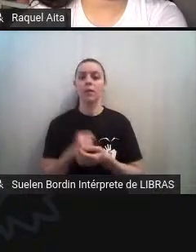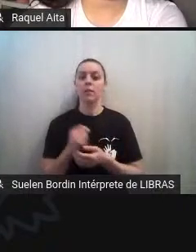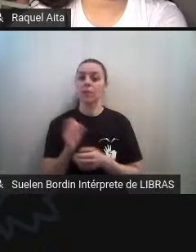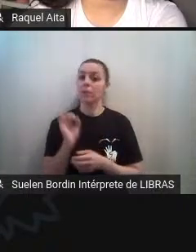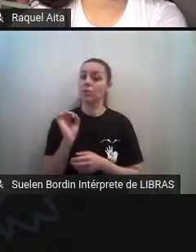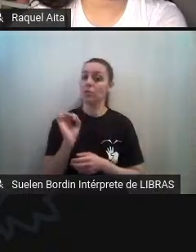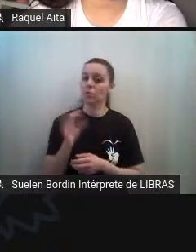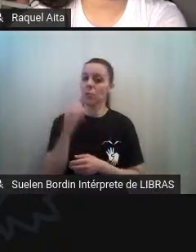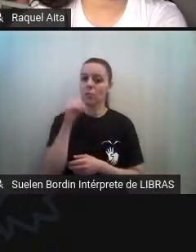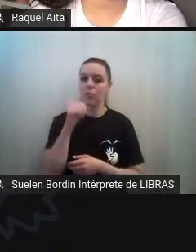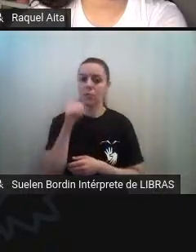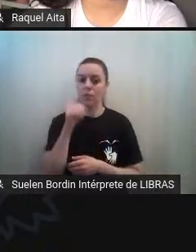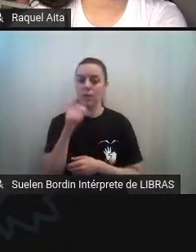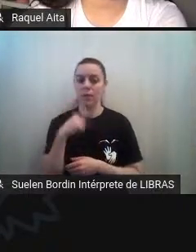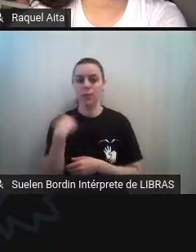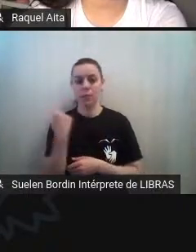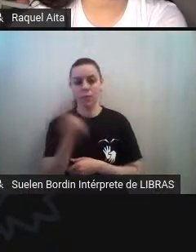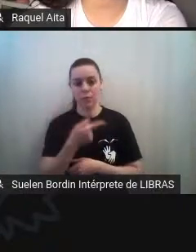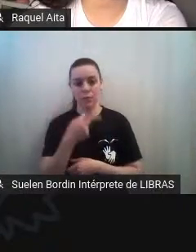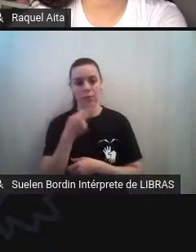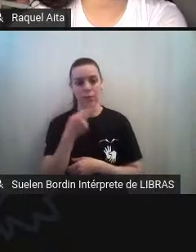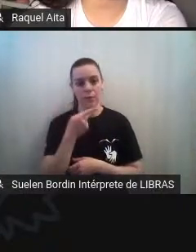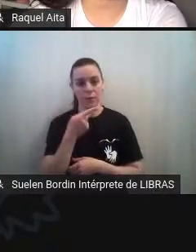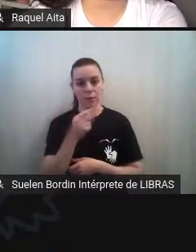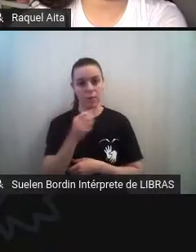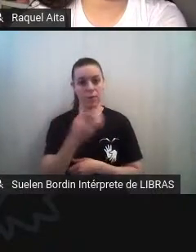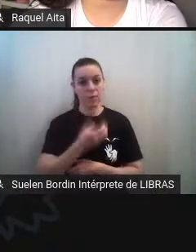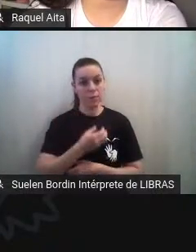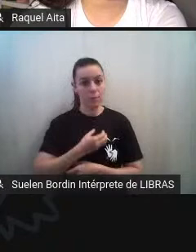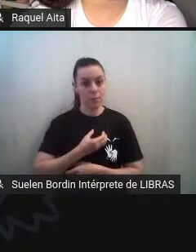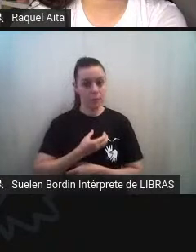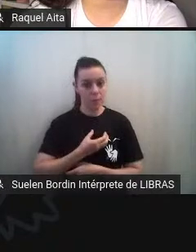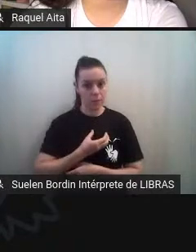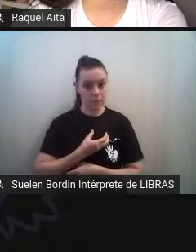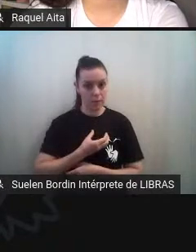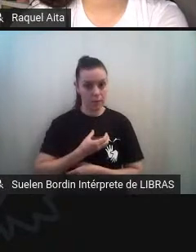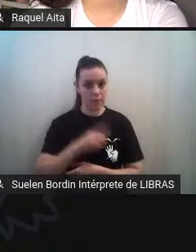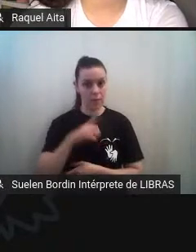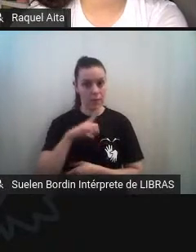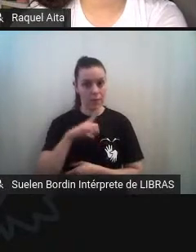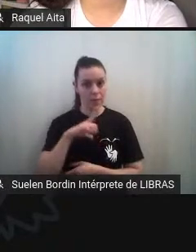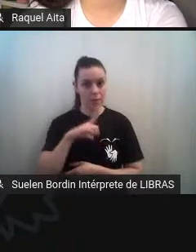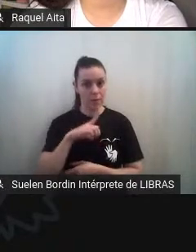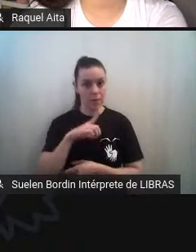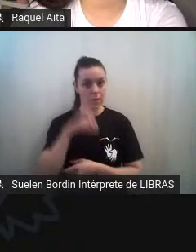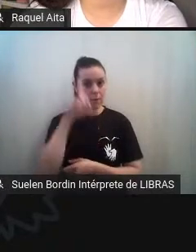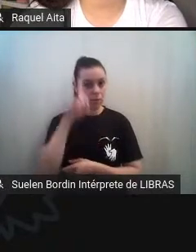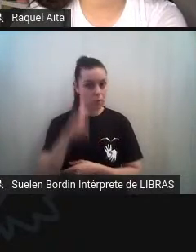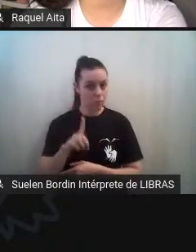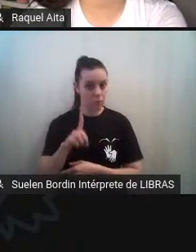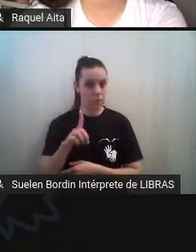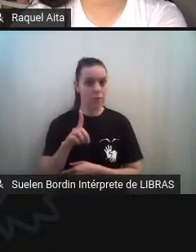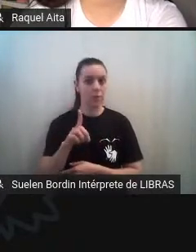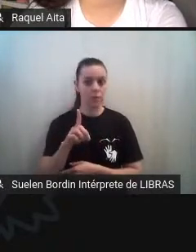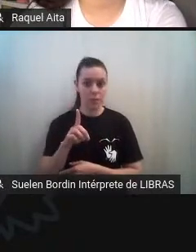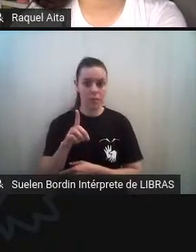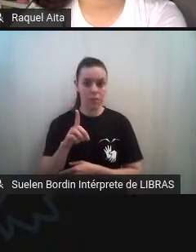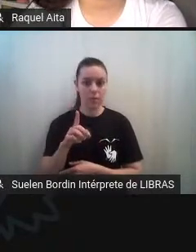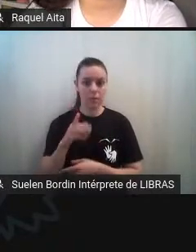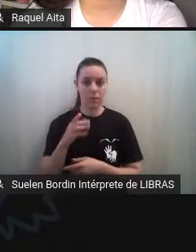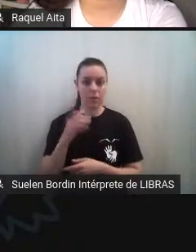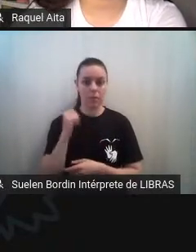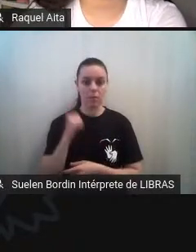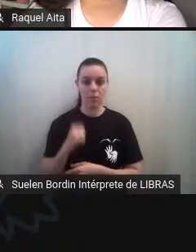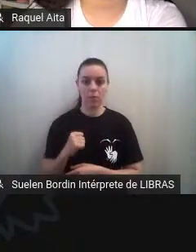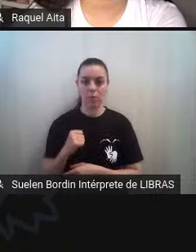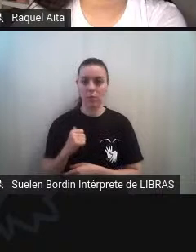mulheres. Então, o que a gente está falando assim é, os medalhistas têm esse direito à bolsa. E o que a gente está querendo também discutir